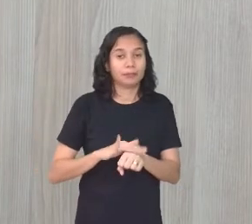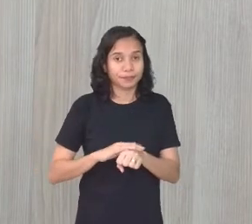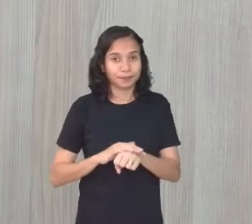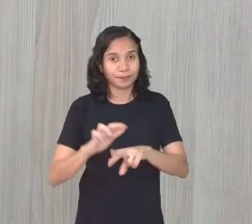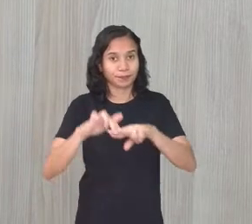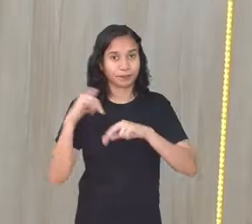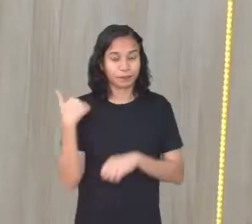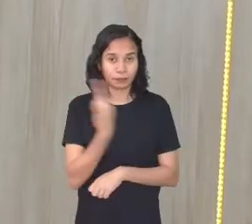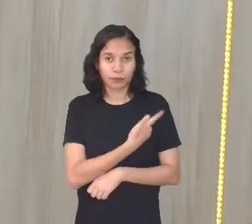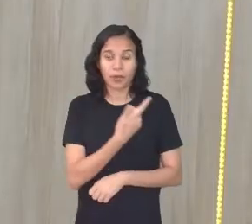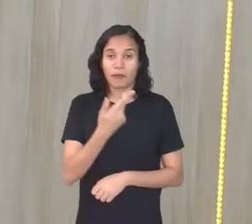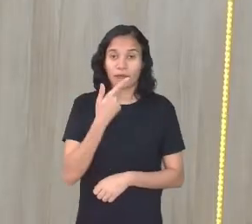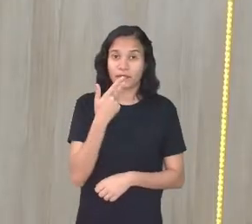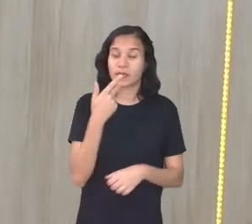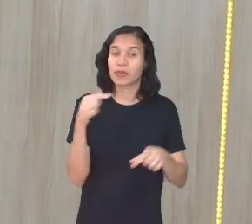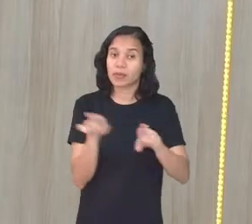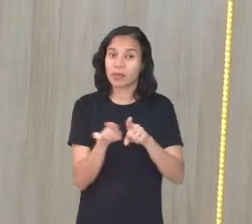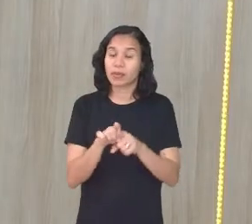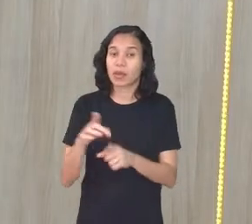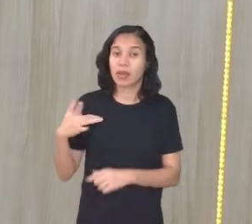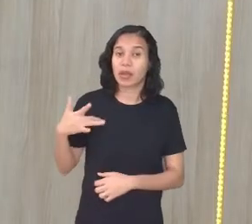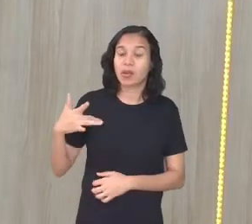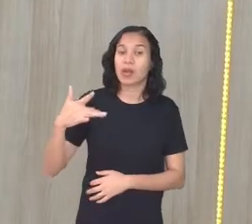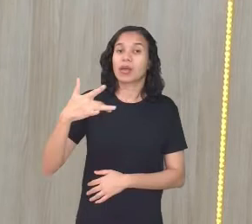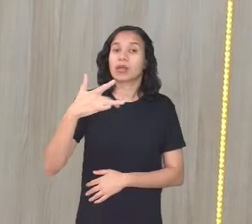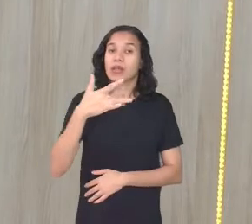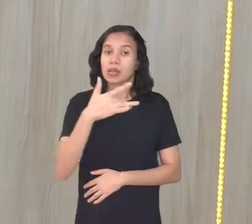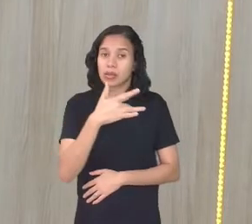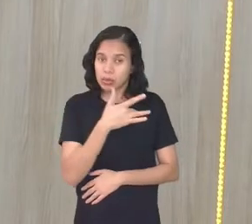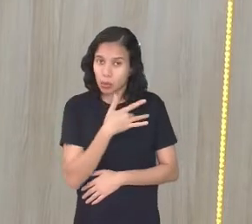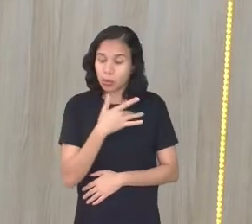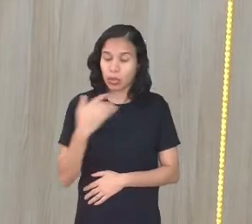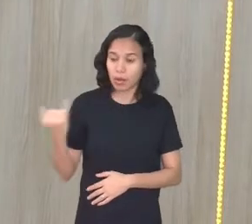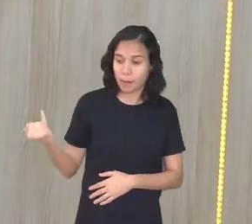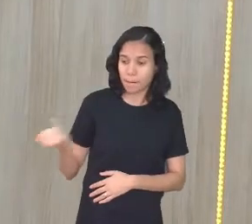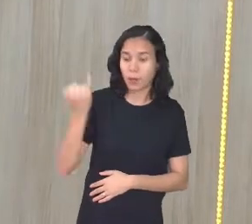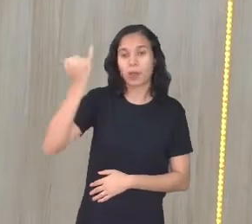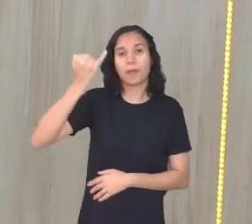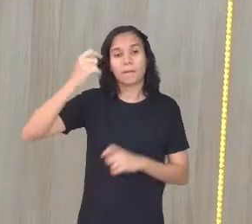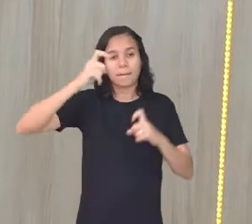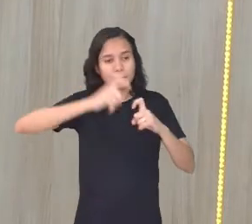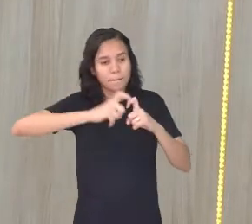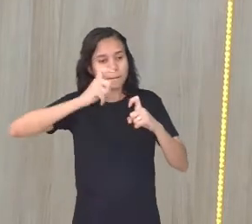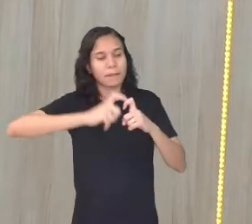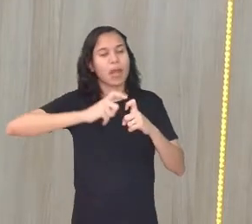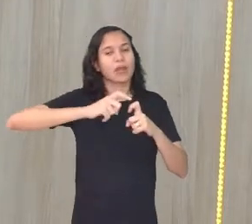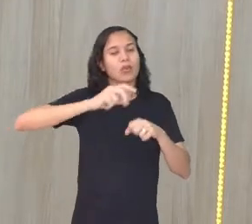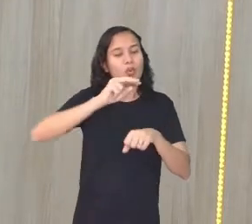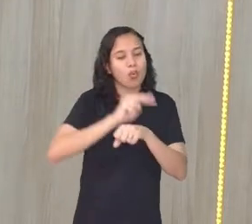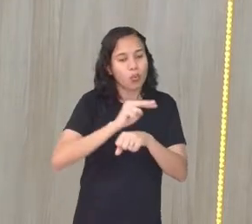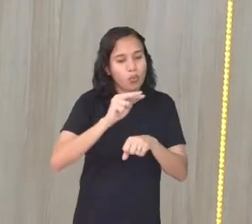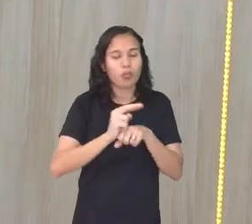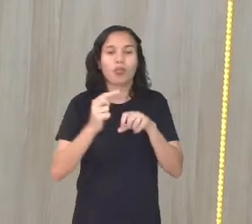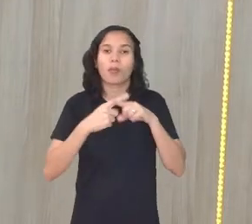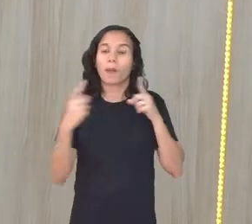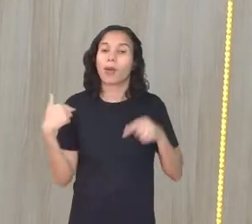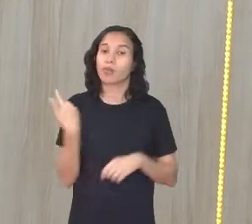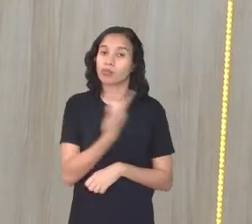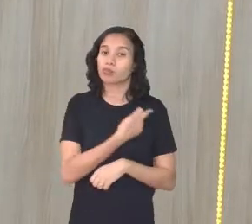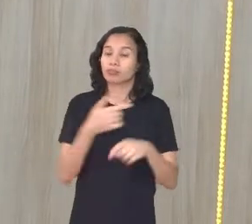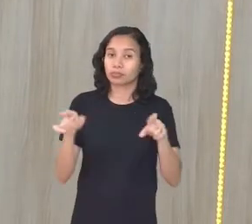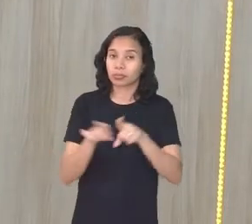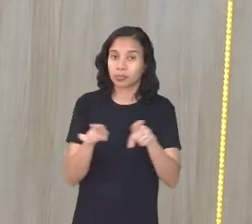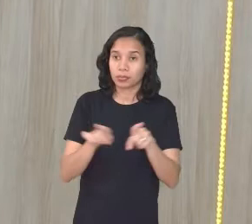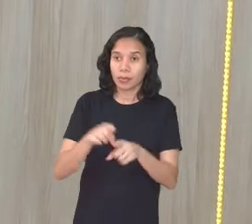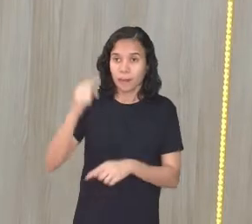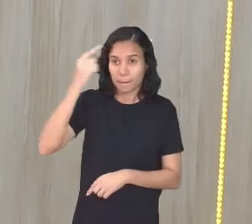está falando, tá, de uma saúde, a professora Cláudia falou da importância de ir ao médico, de se cuidar, mas a gente também pensa